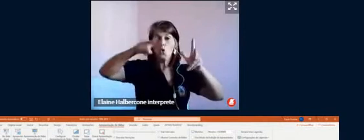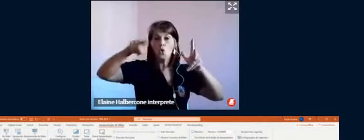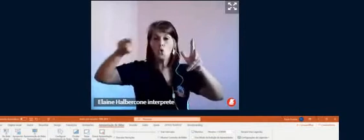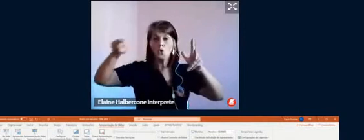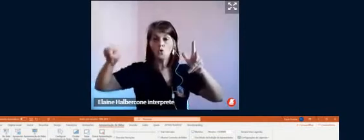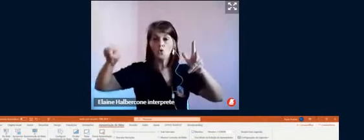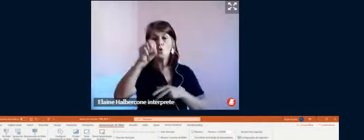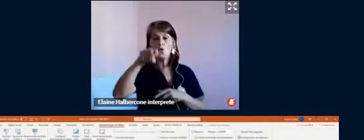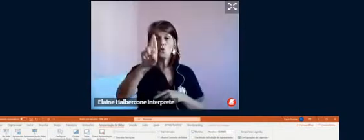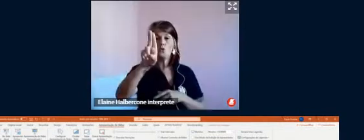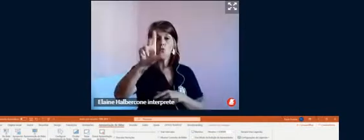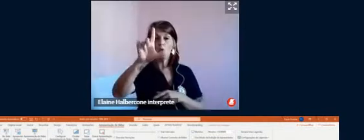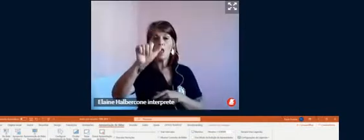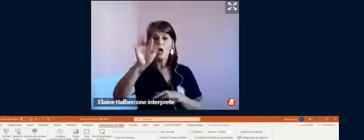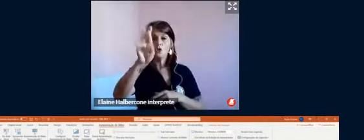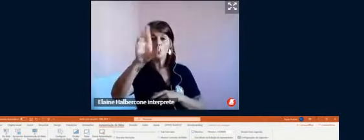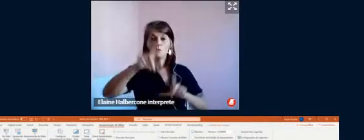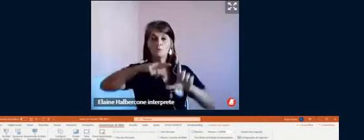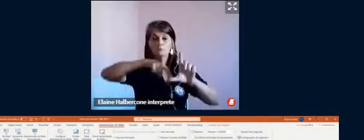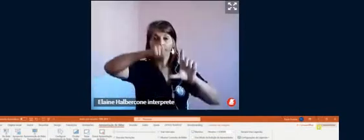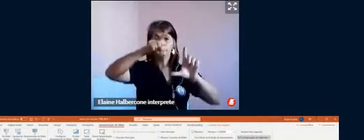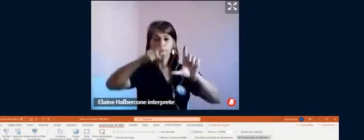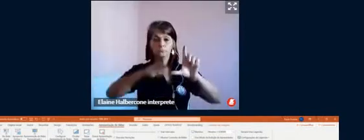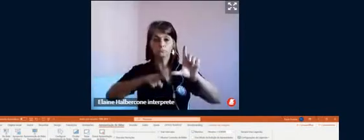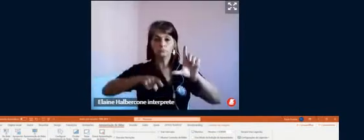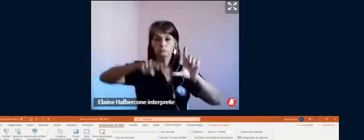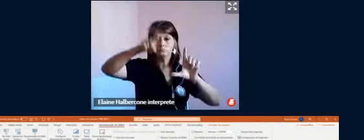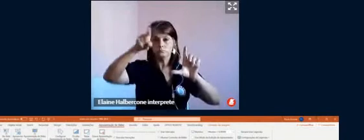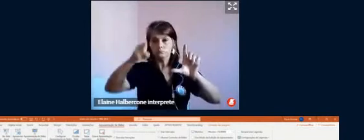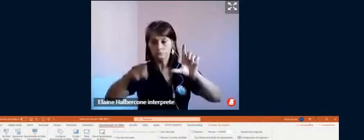que muitas vezes tem que corrigir momento.